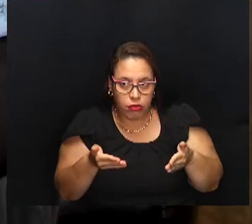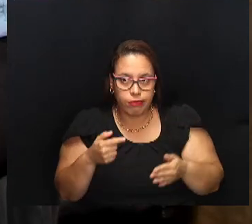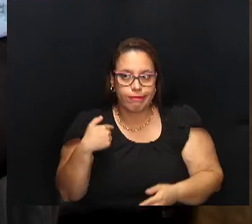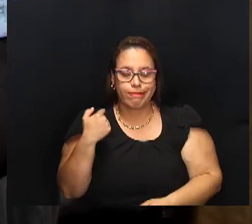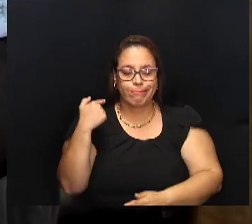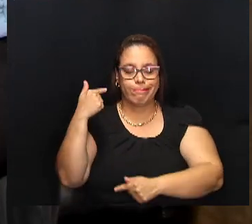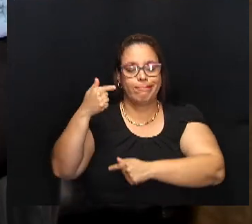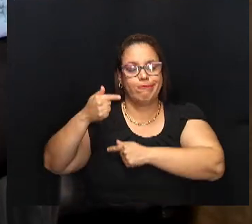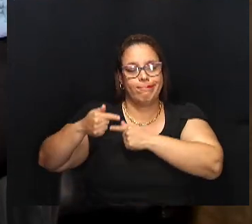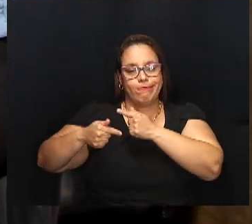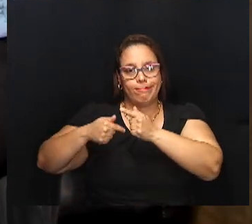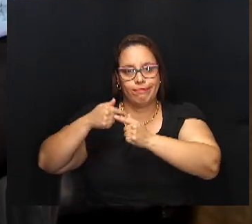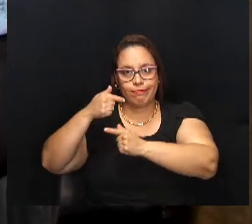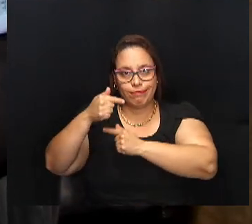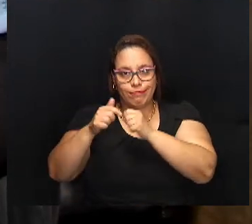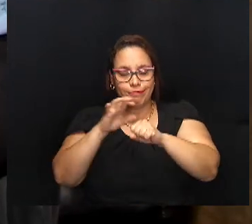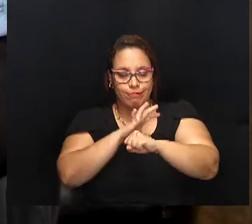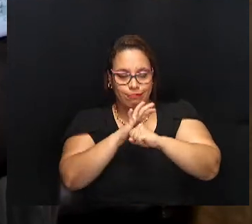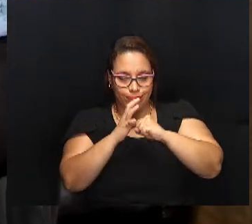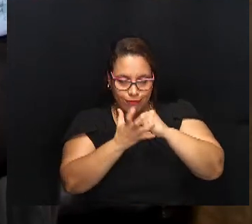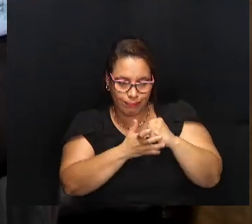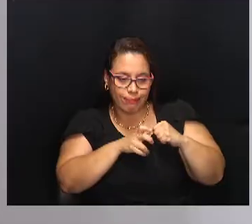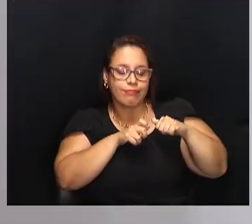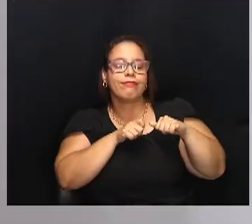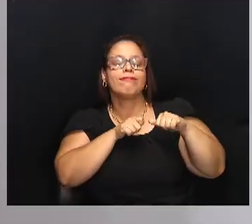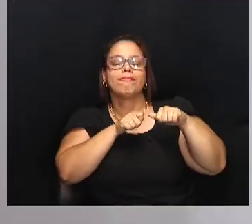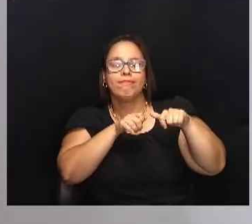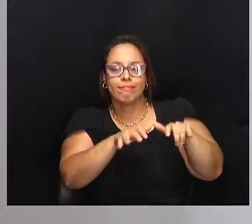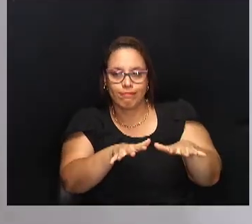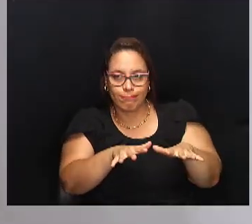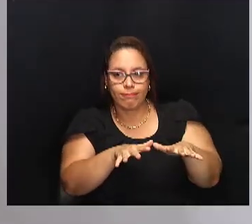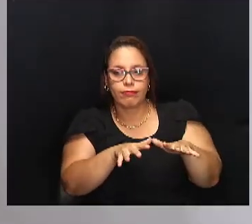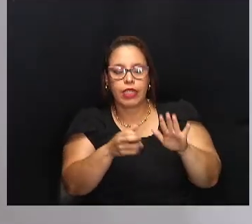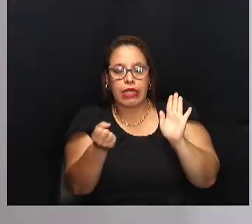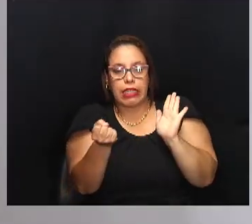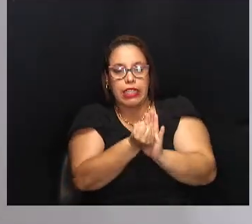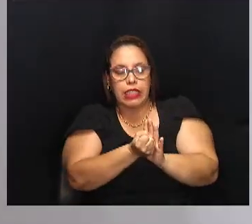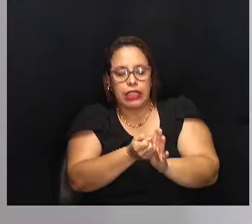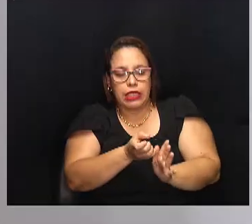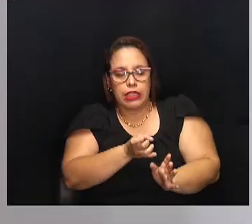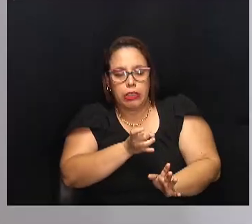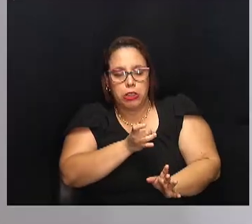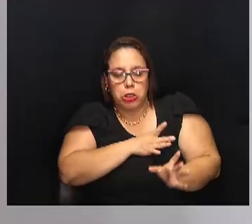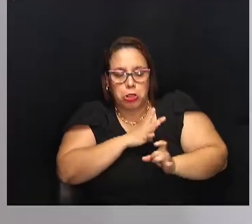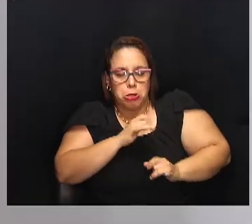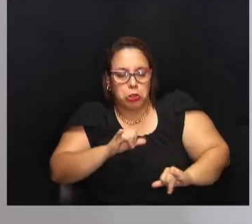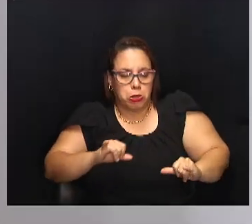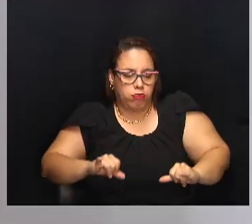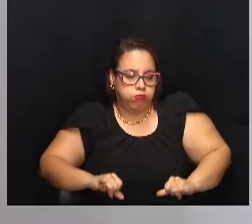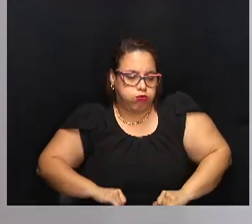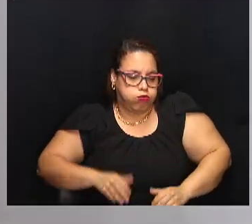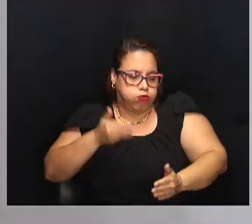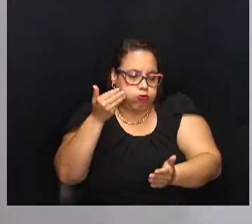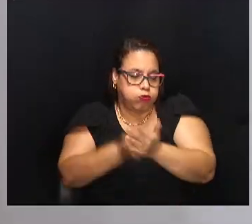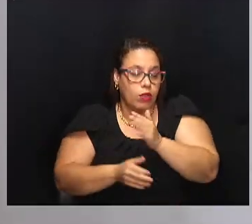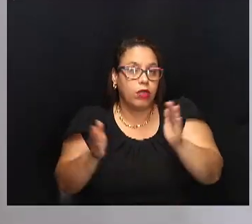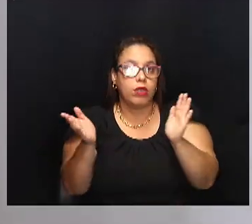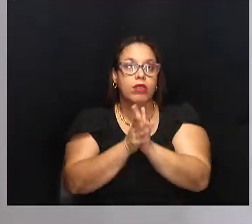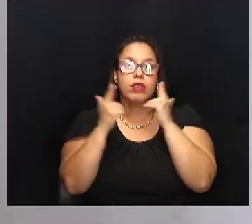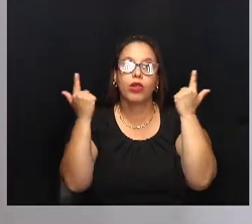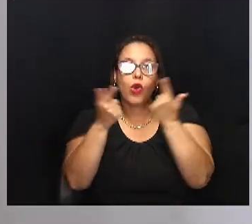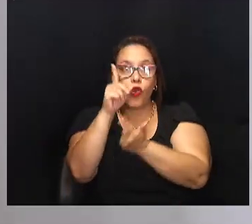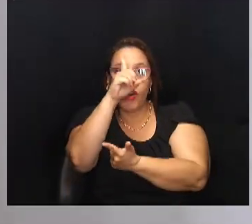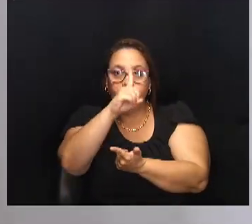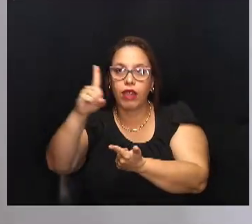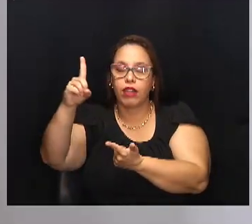geração é uma geração que veio da pandemia. Então a pandemia deixou muitos danos, muitas marcas, muitas perdas. E eu louvo a Deus que nesse tempo